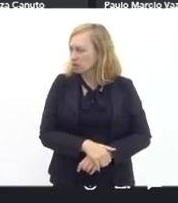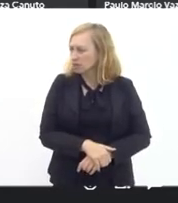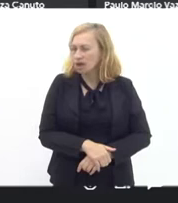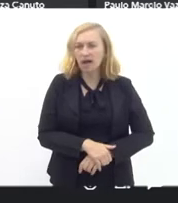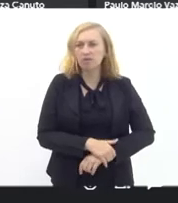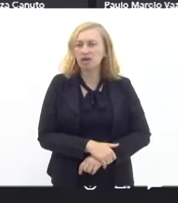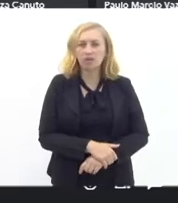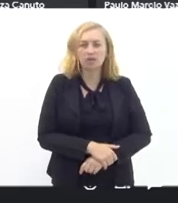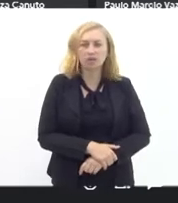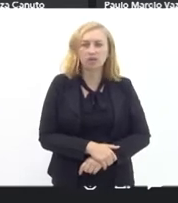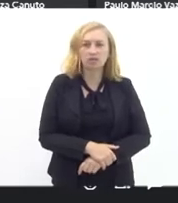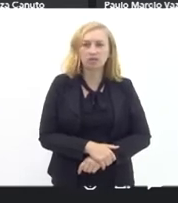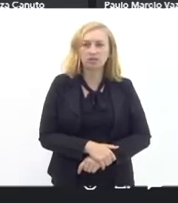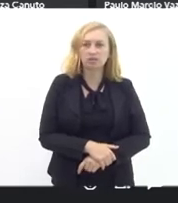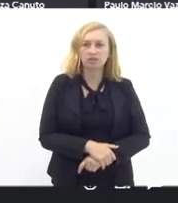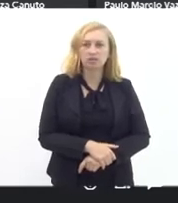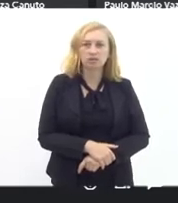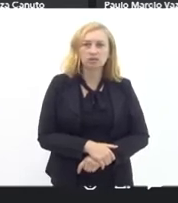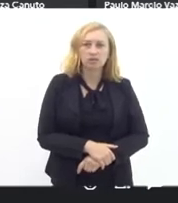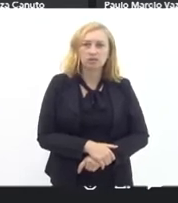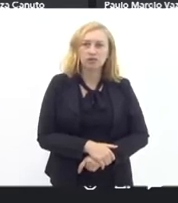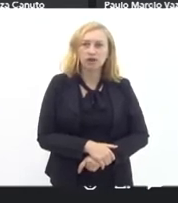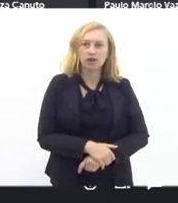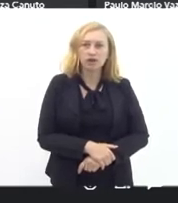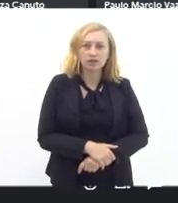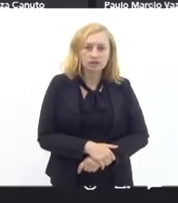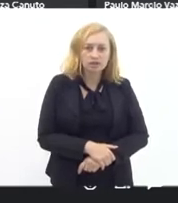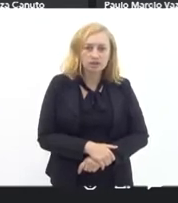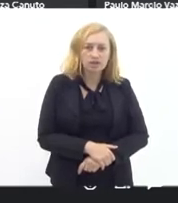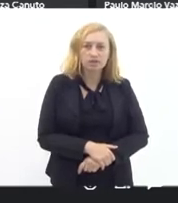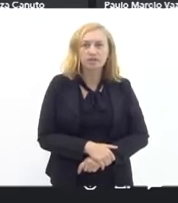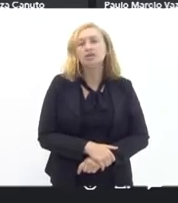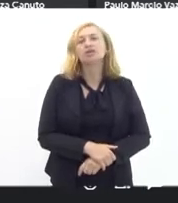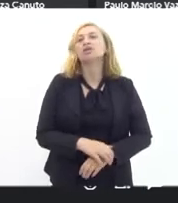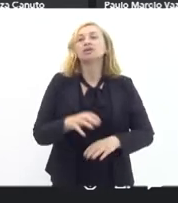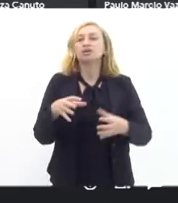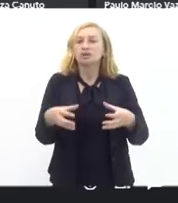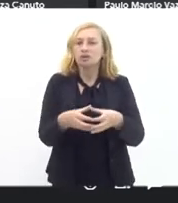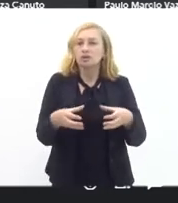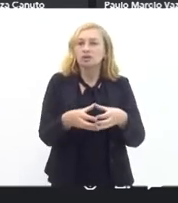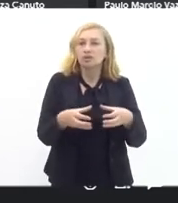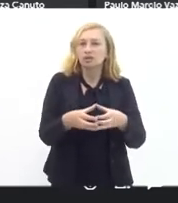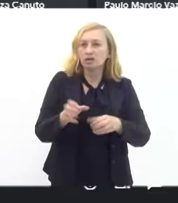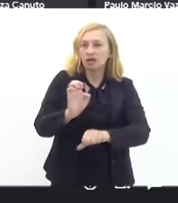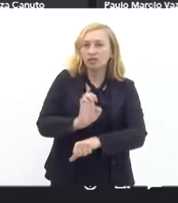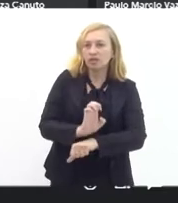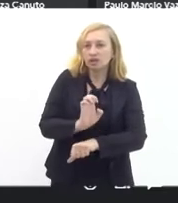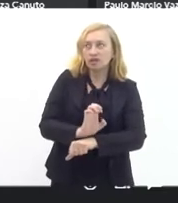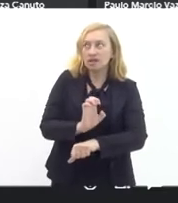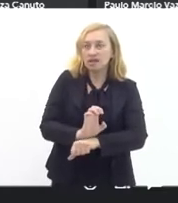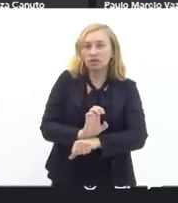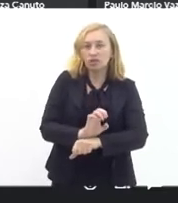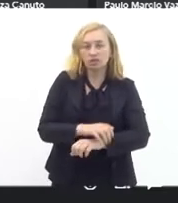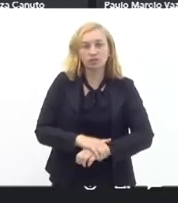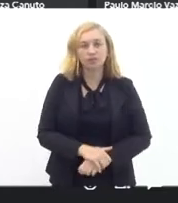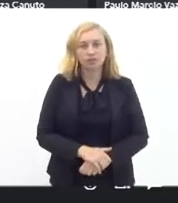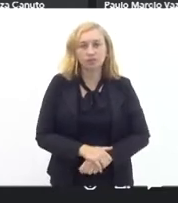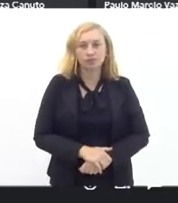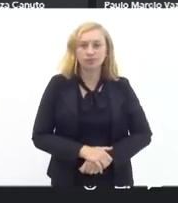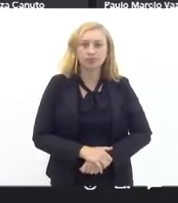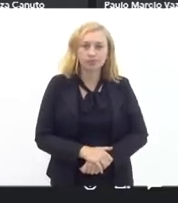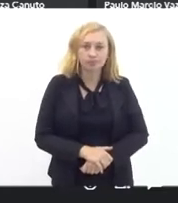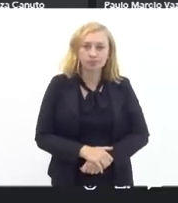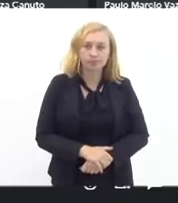faz parte do artigo 15, que os órgãos estaduais ligados à educação ambiental deverão realizar